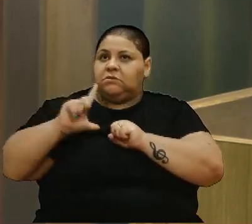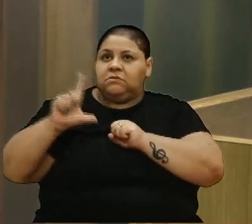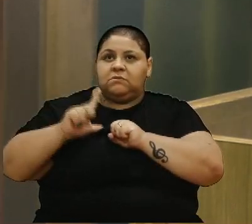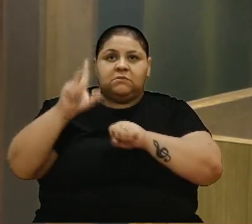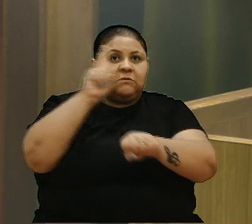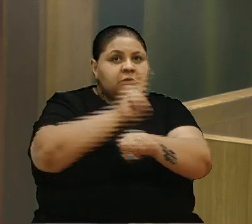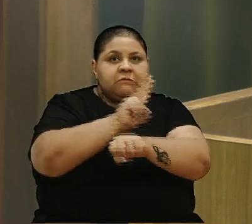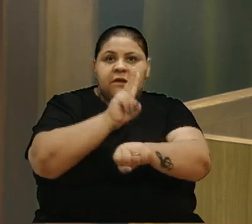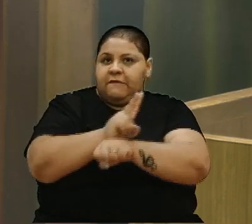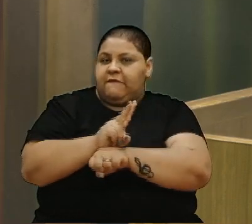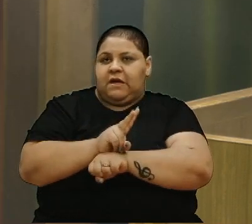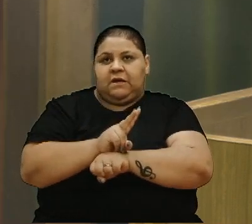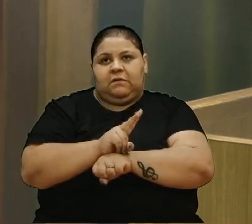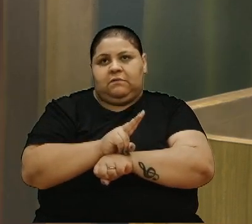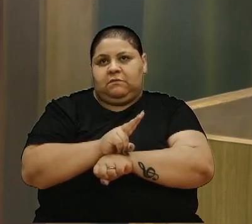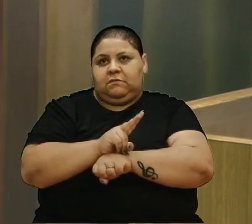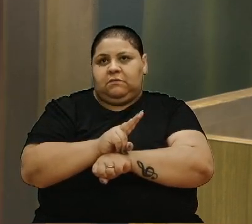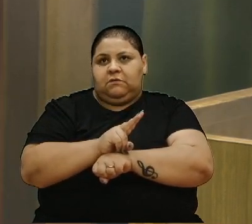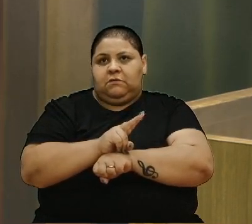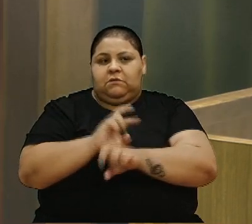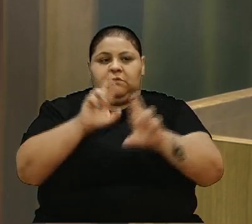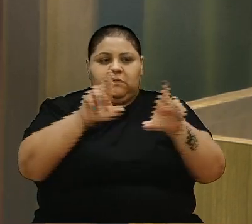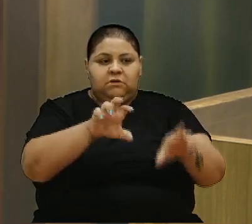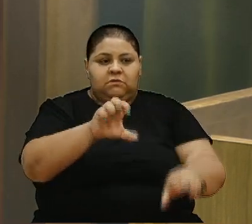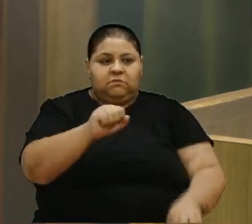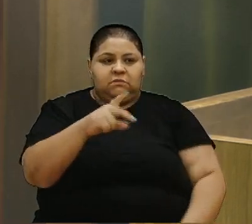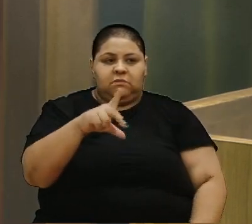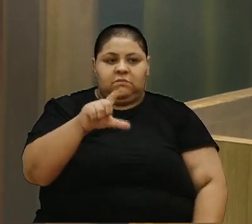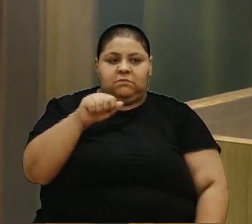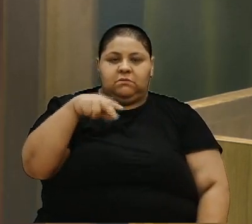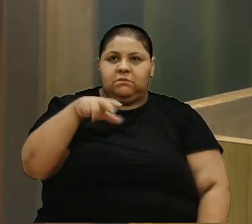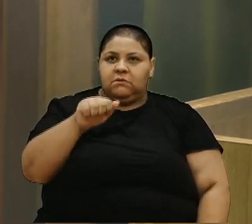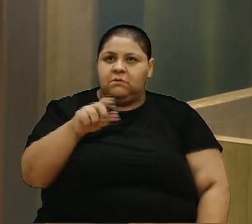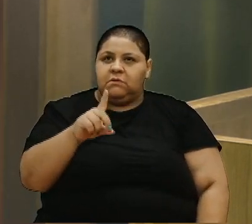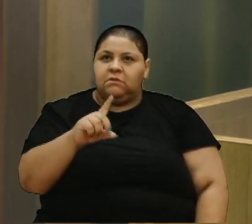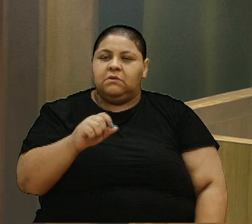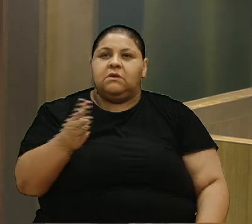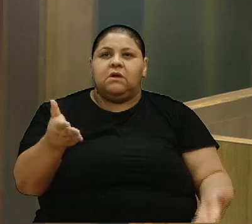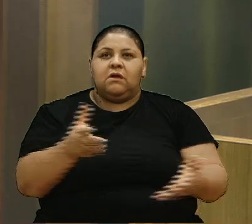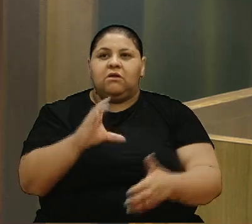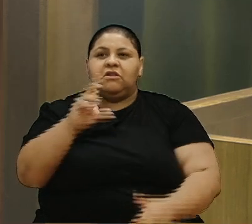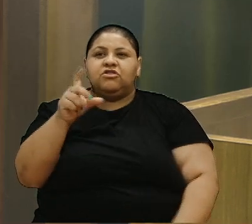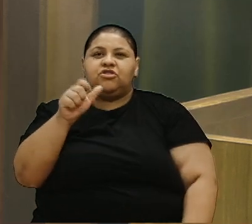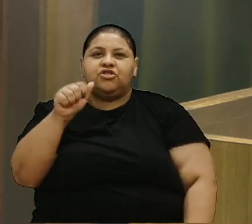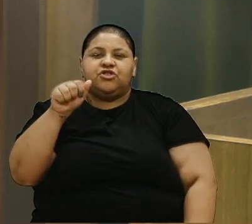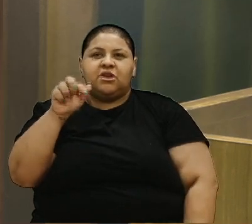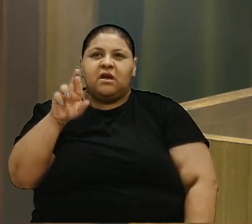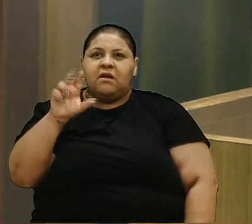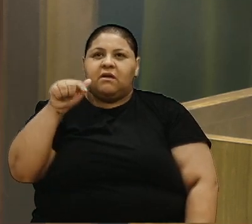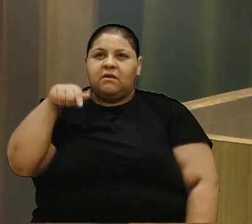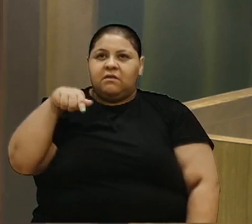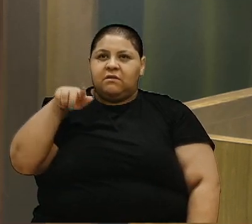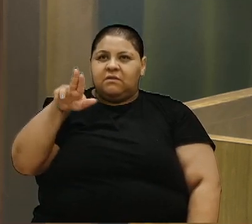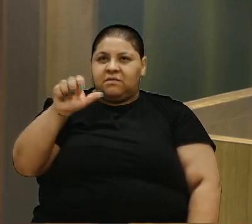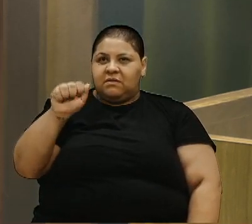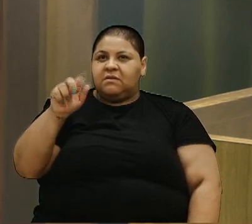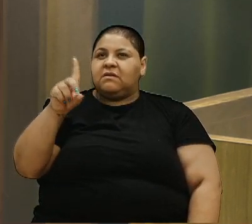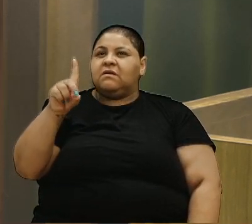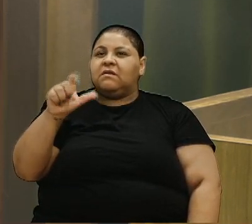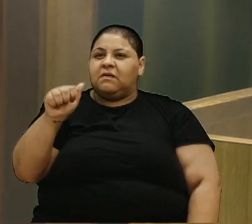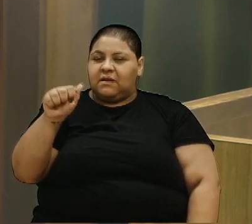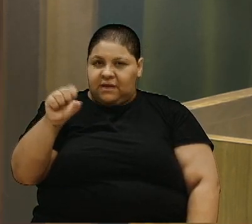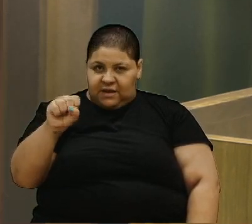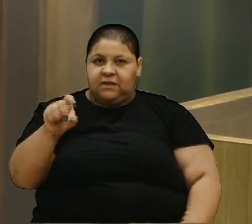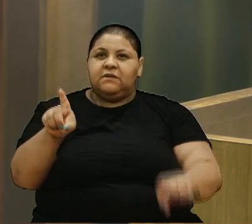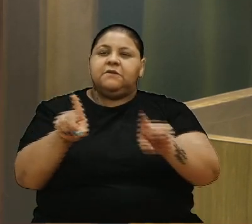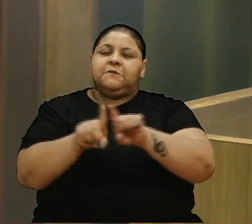onde colocar as crianças na região Esplanada. Vamos para o Charqueadas. E o Madre Assunta, é isso, lá no Jardim